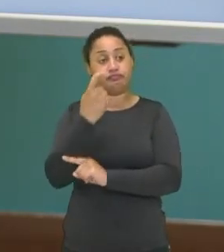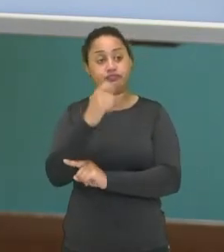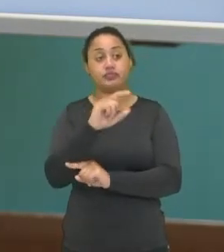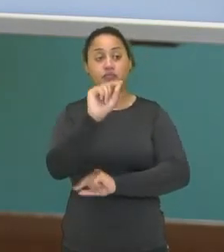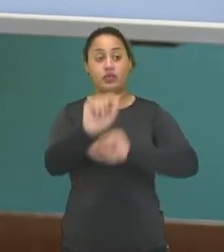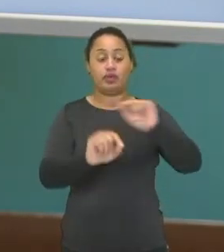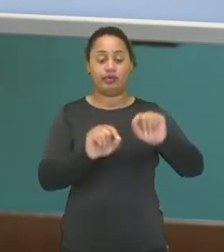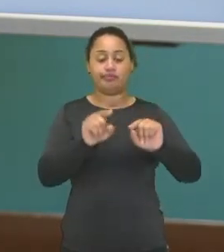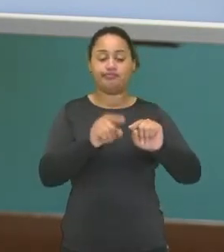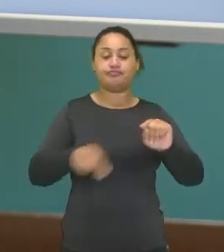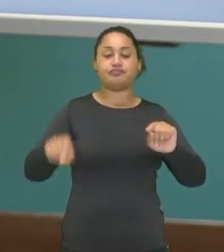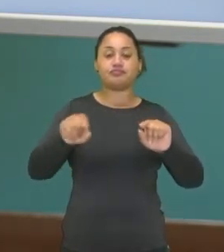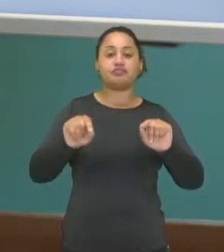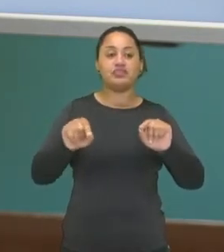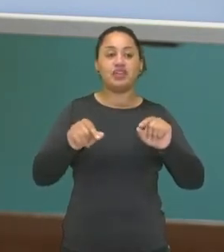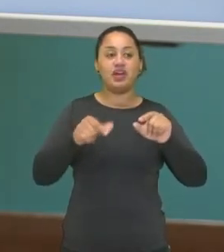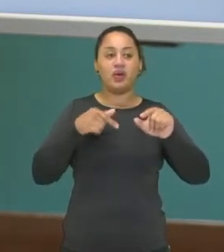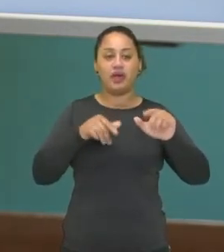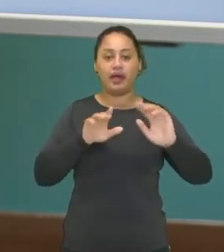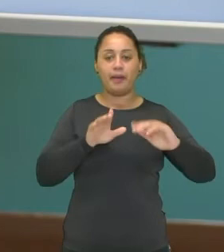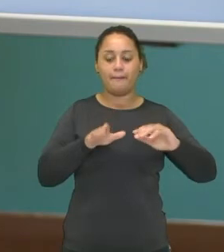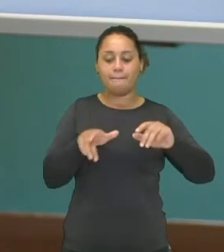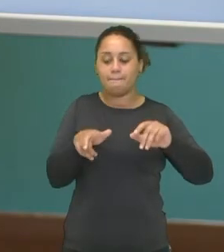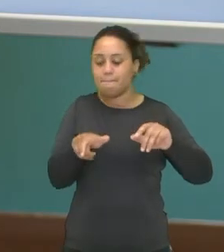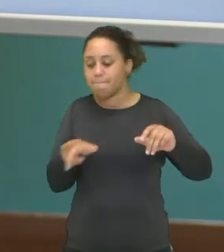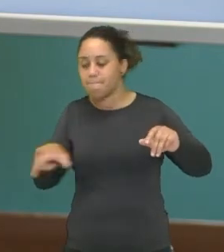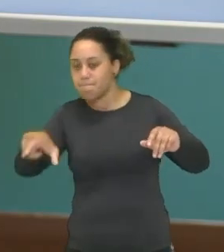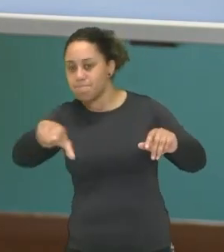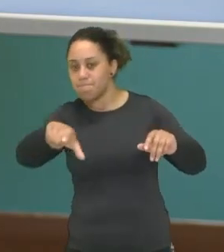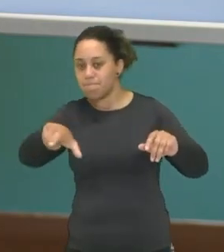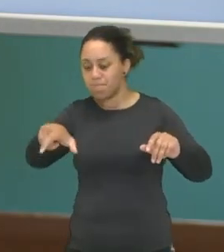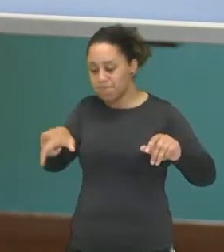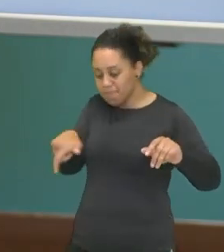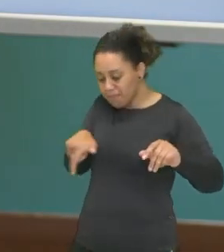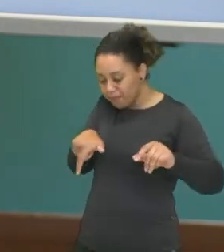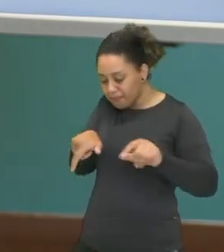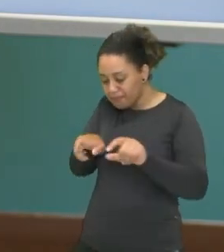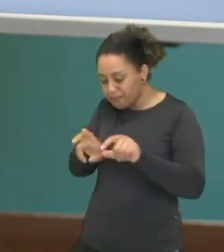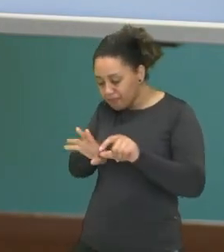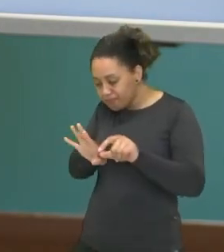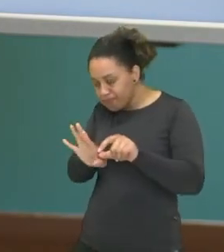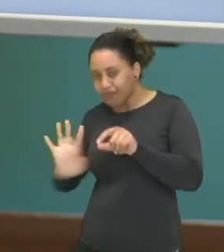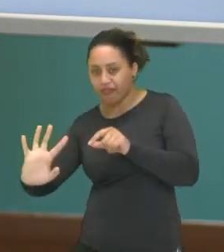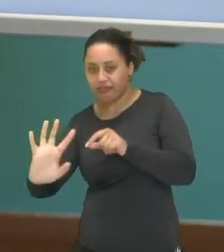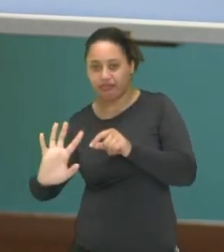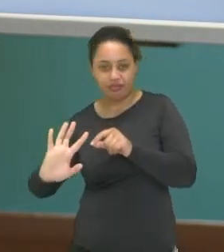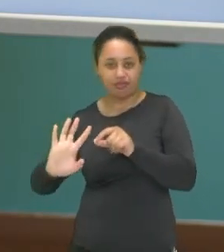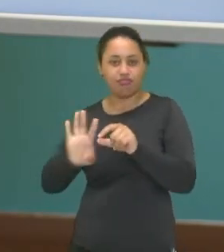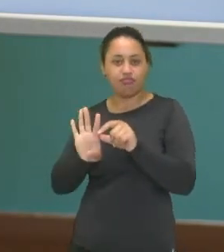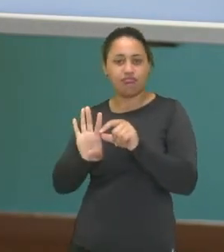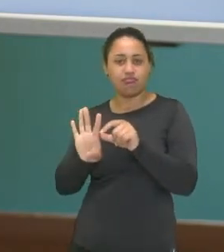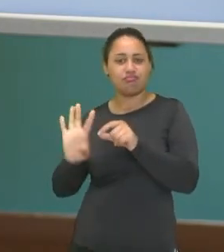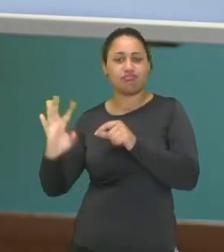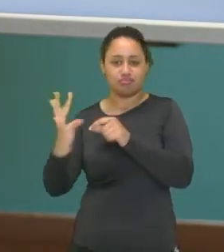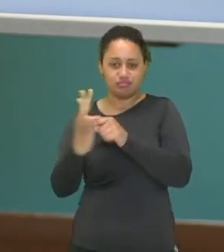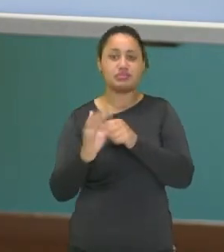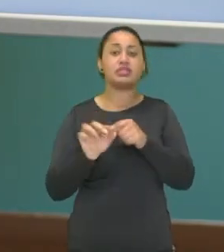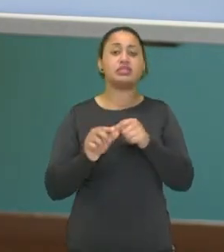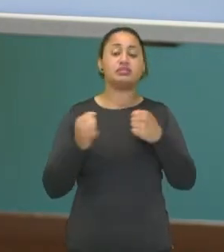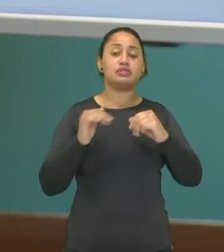é que os atletas largam na curva. Então, depois de explodir na largada, os atletas